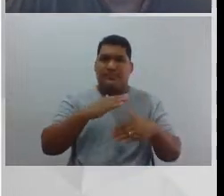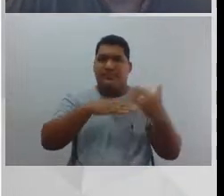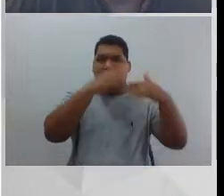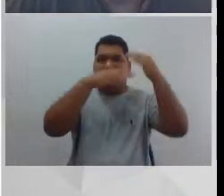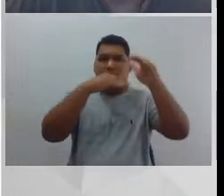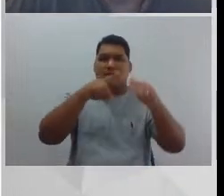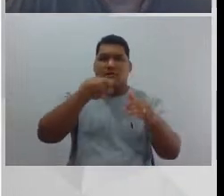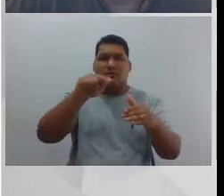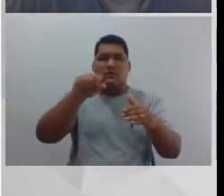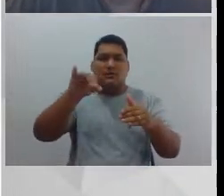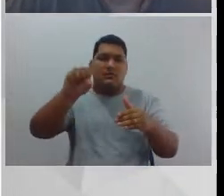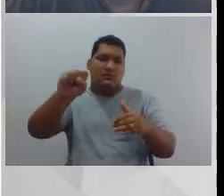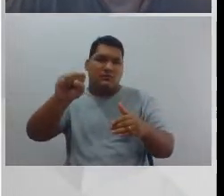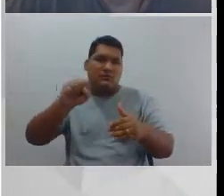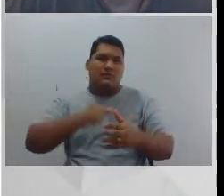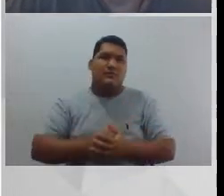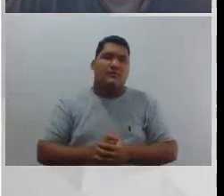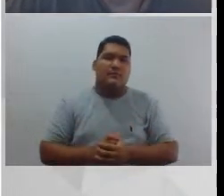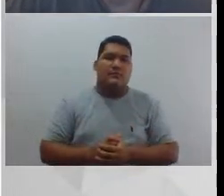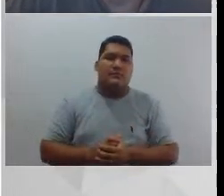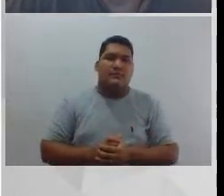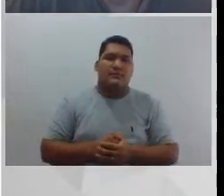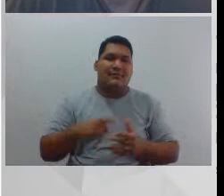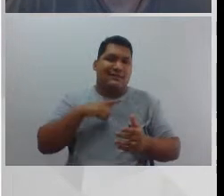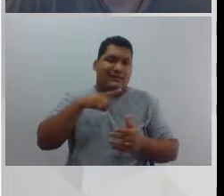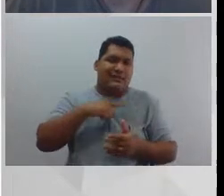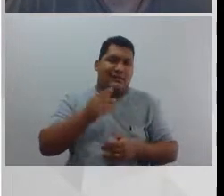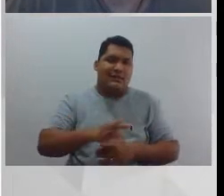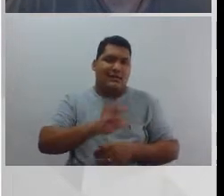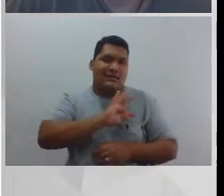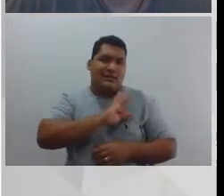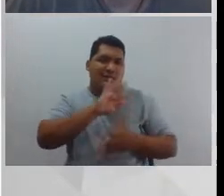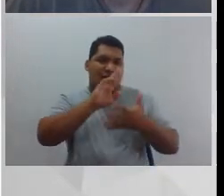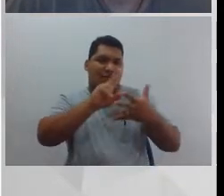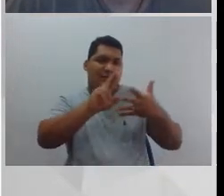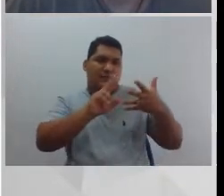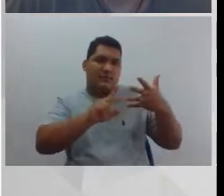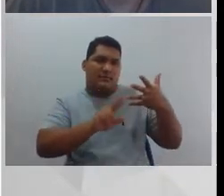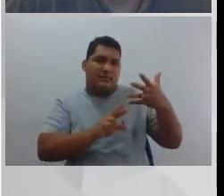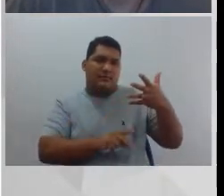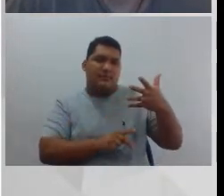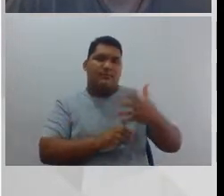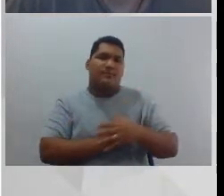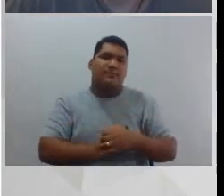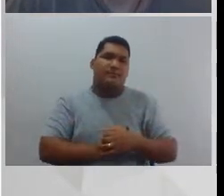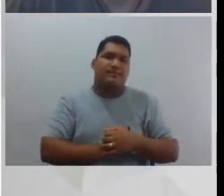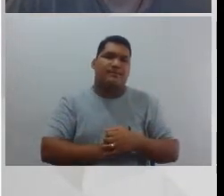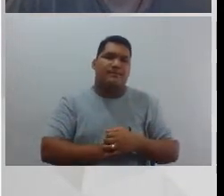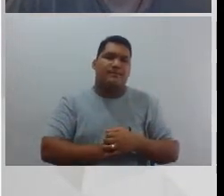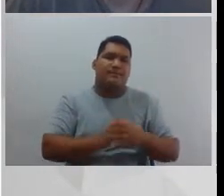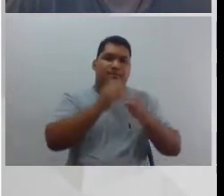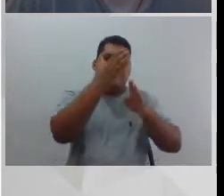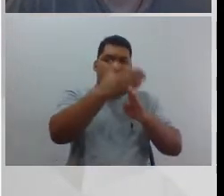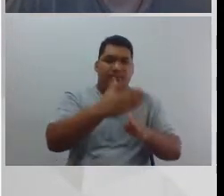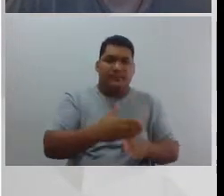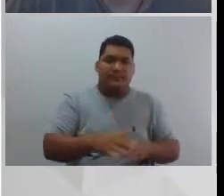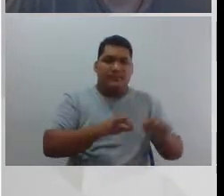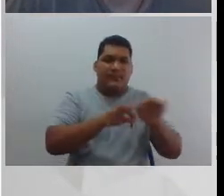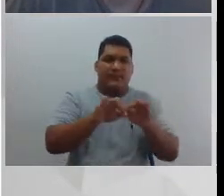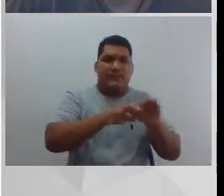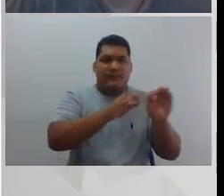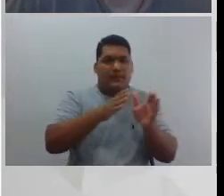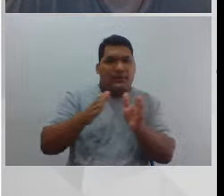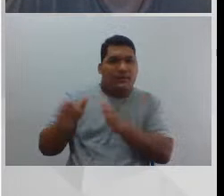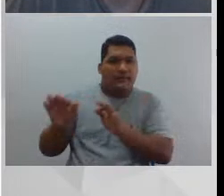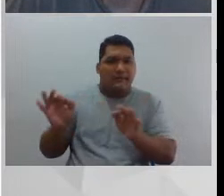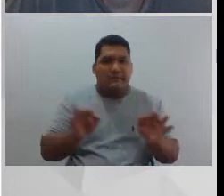né. Existem técnicas específicas para aprendizado a partir de dados, as redes neurais artificiais é